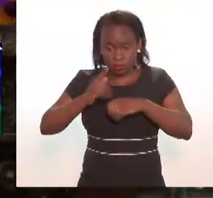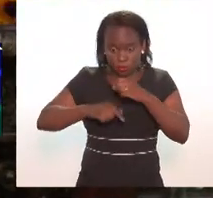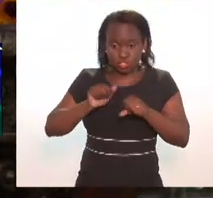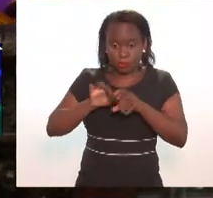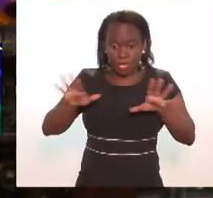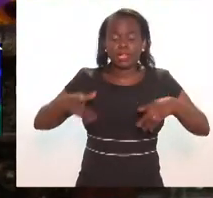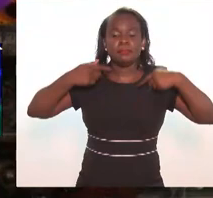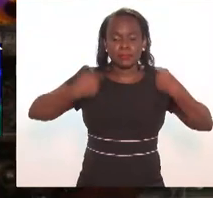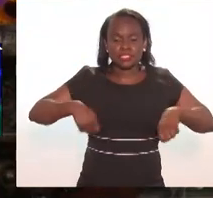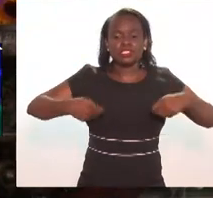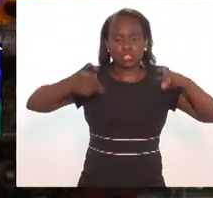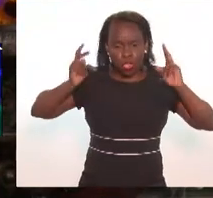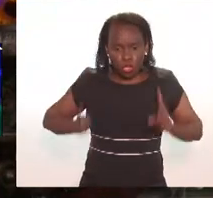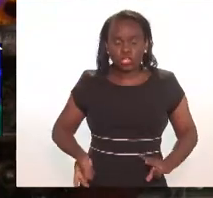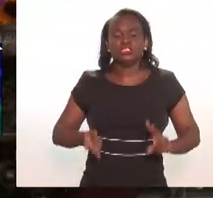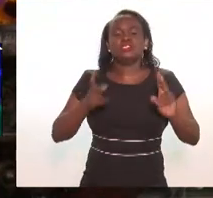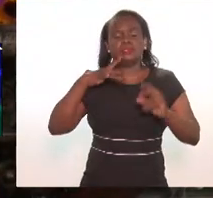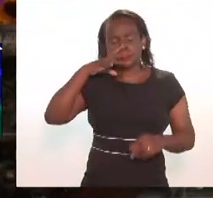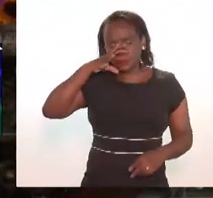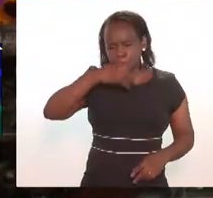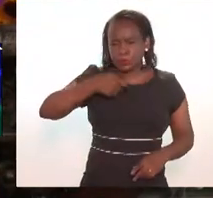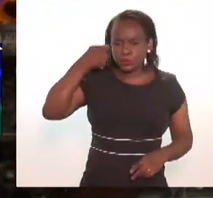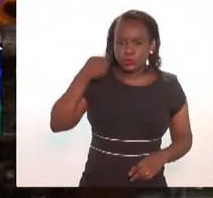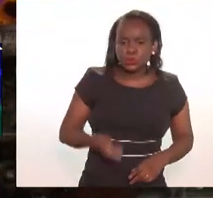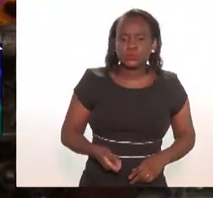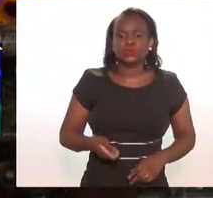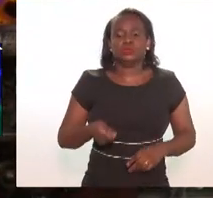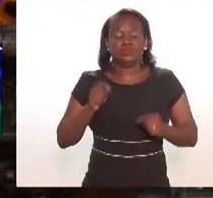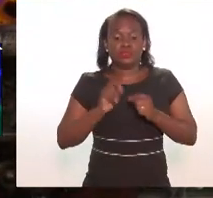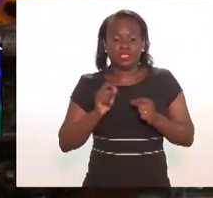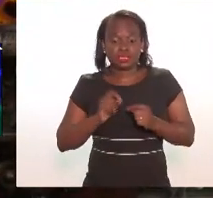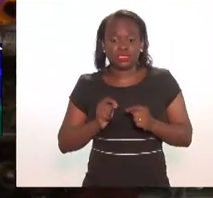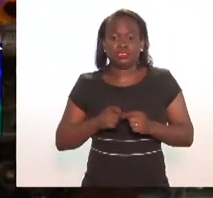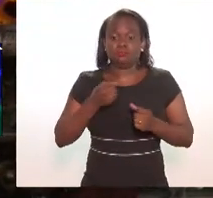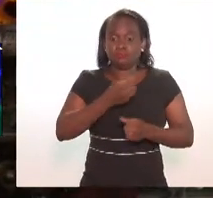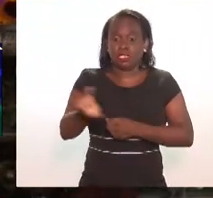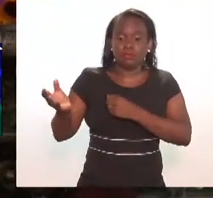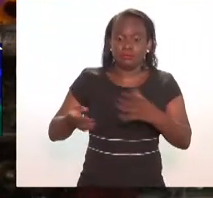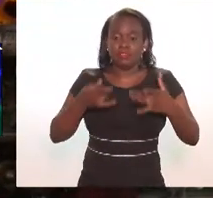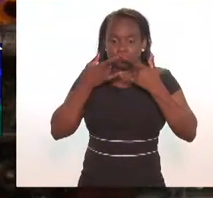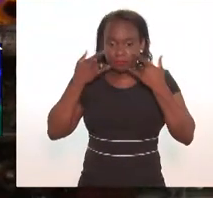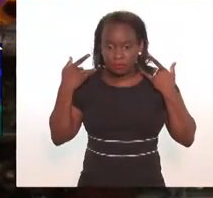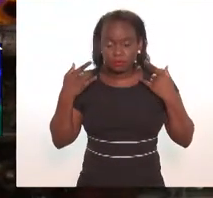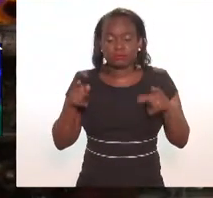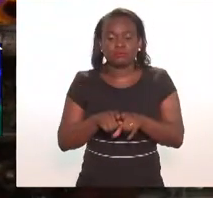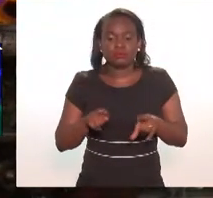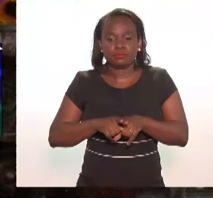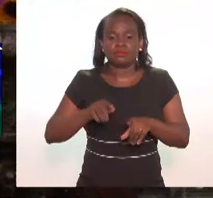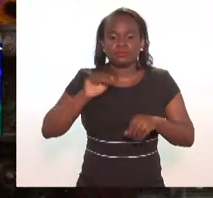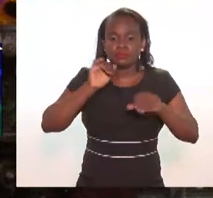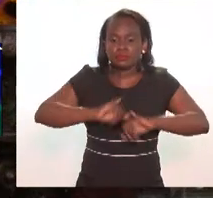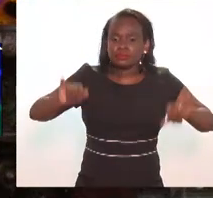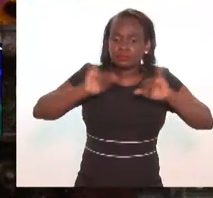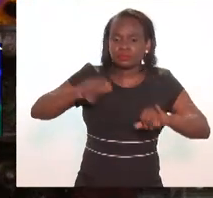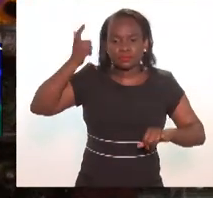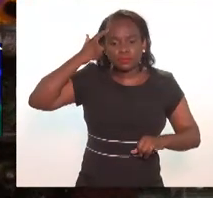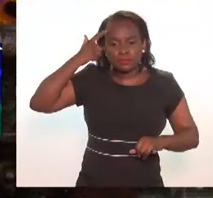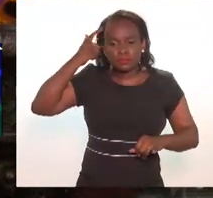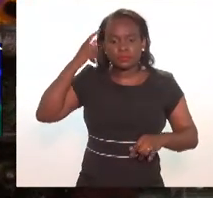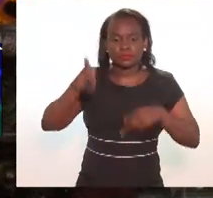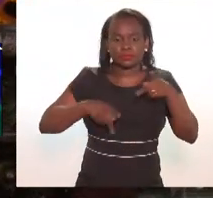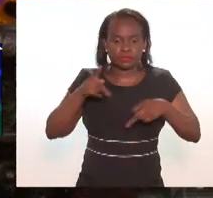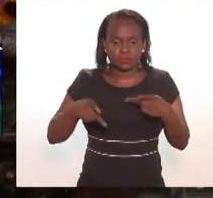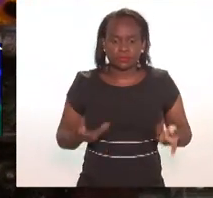precisamos continuar incisivamente fazendo distribuição de máscara e conscientizando a população.